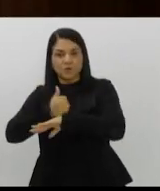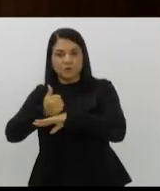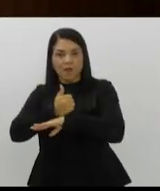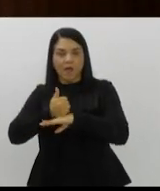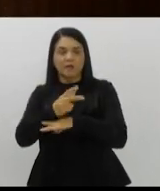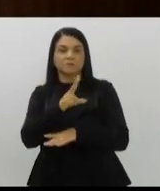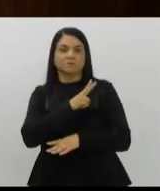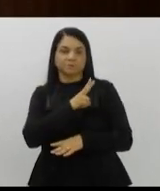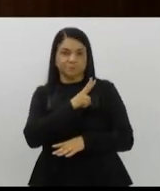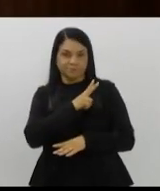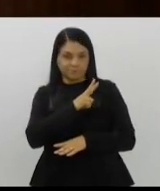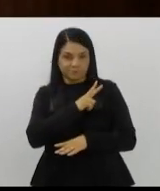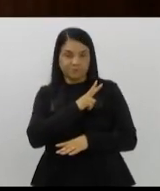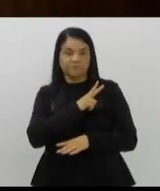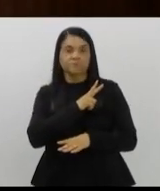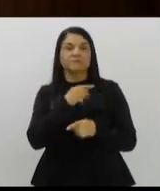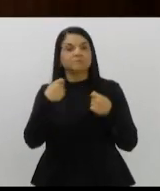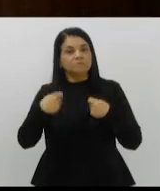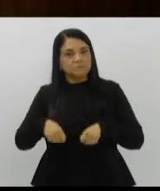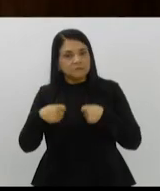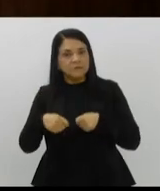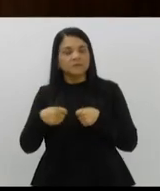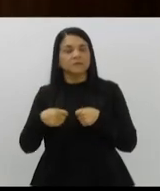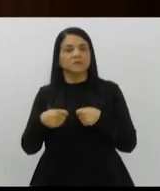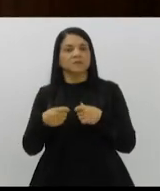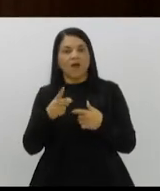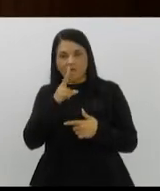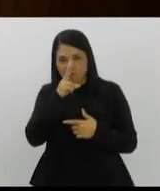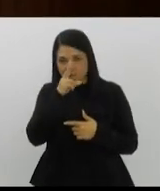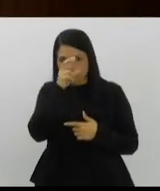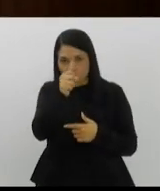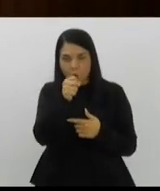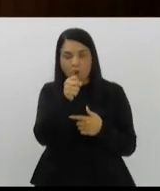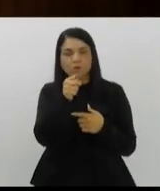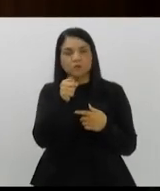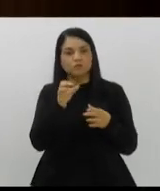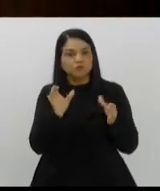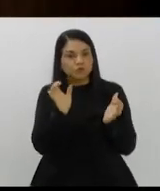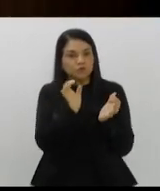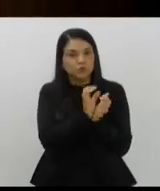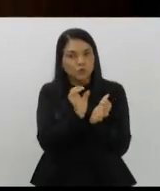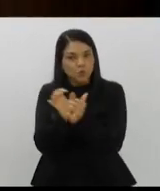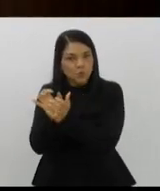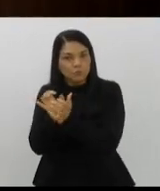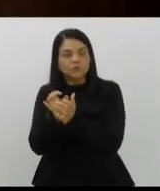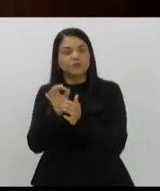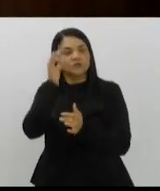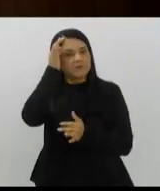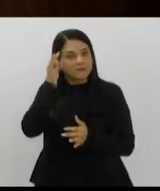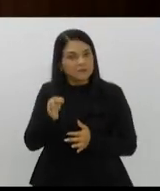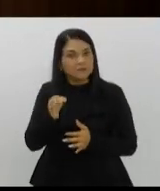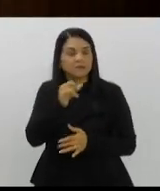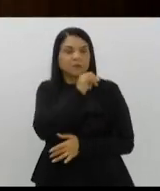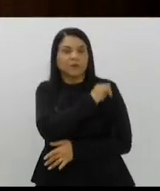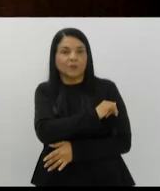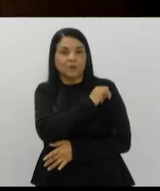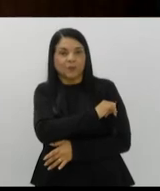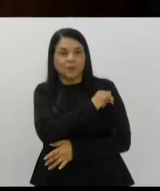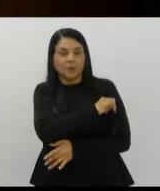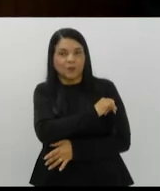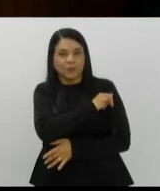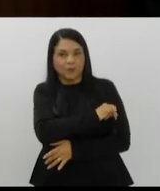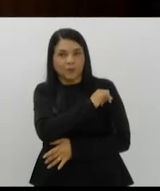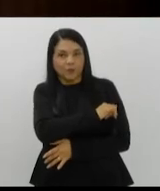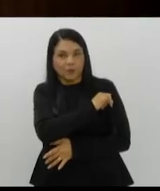privada, dependem também da força e da mobilização dessas categorias, no sentido de compreender que o Rio de Janeiro, um